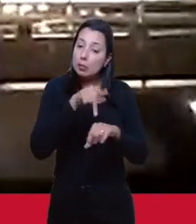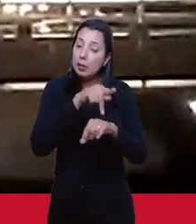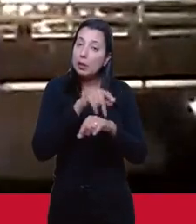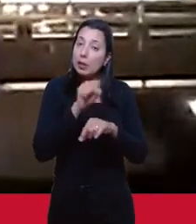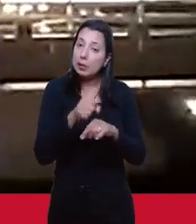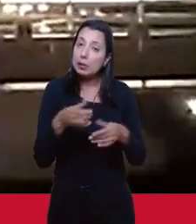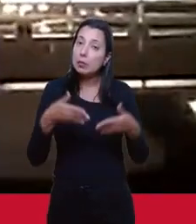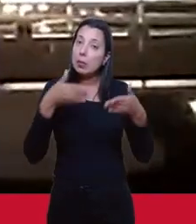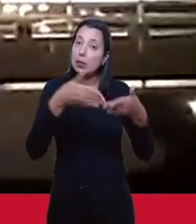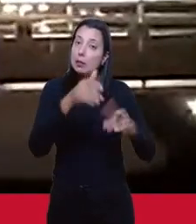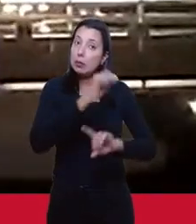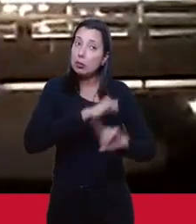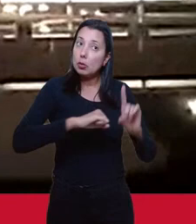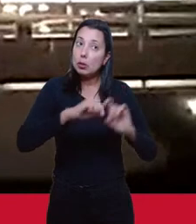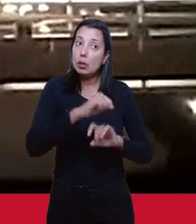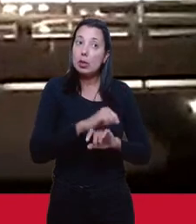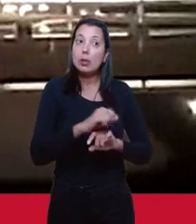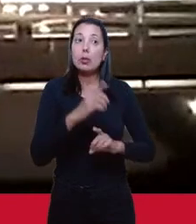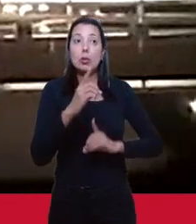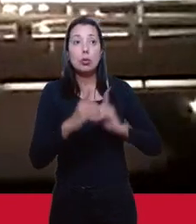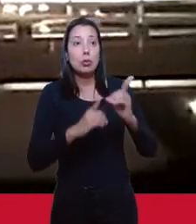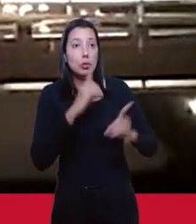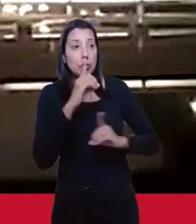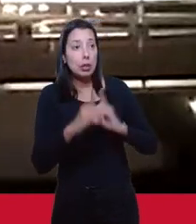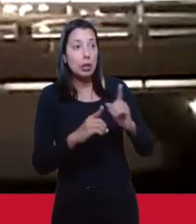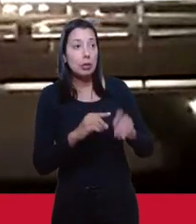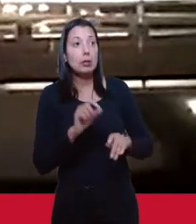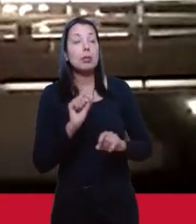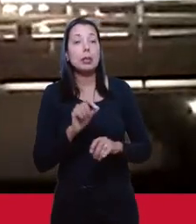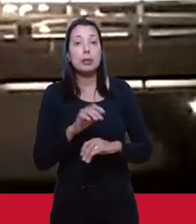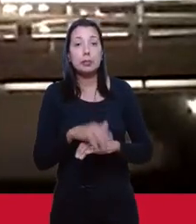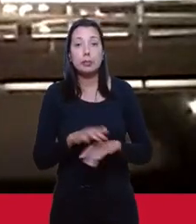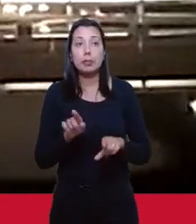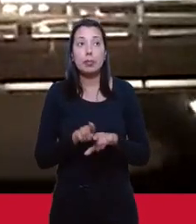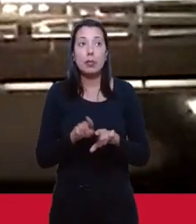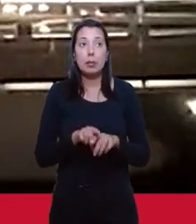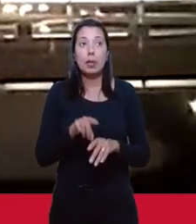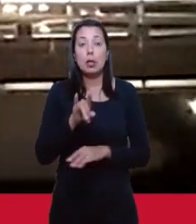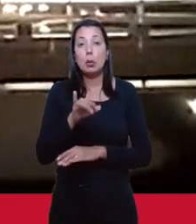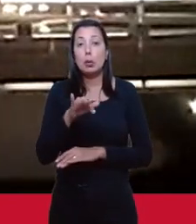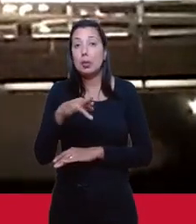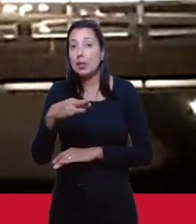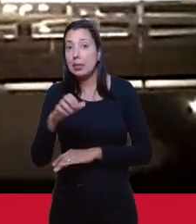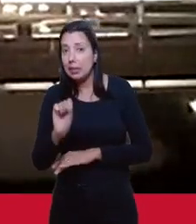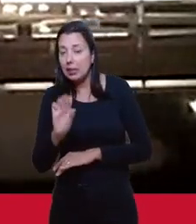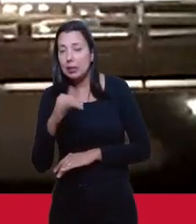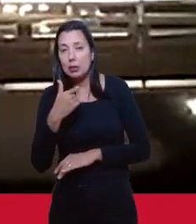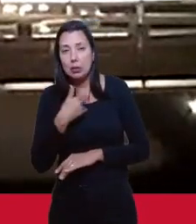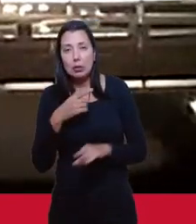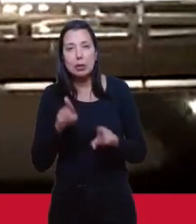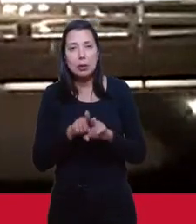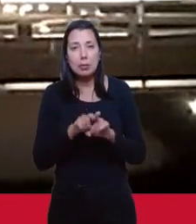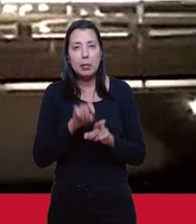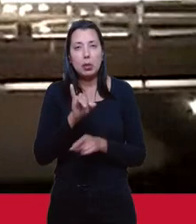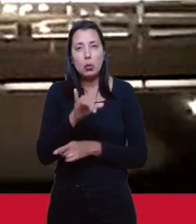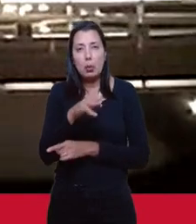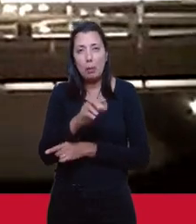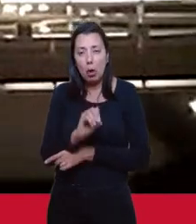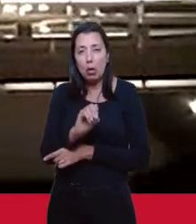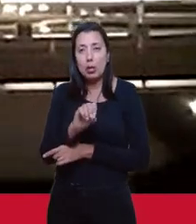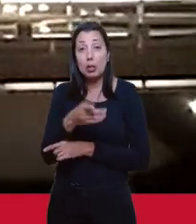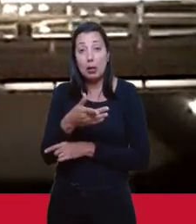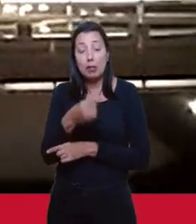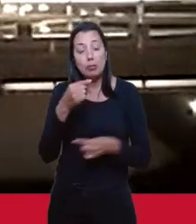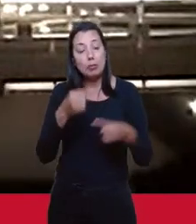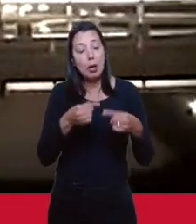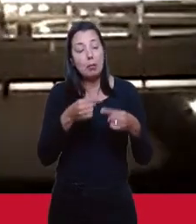é da participação social, que é do diálogo. A Maria do Rosário, a companheira Luiziane, o nosso líder Bongás tratam disso